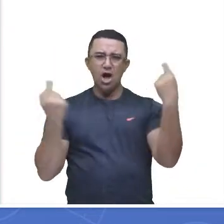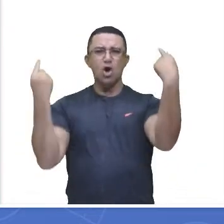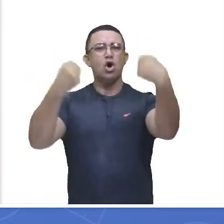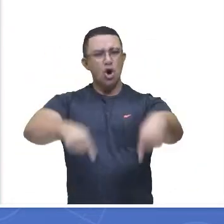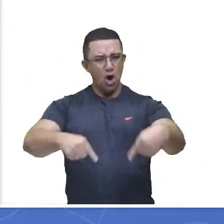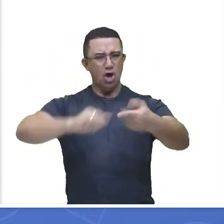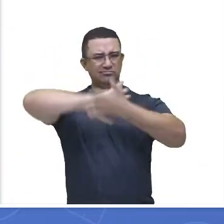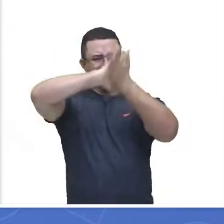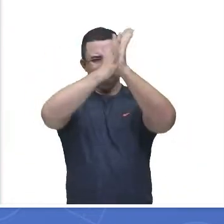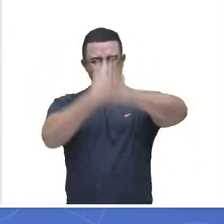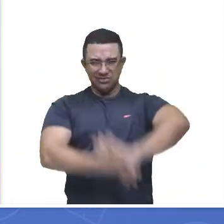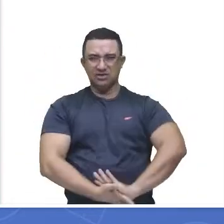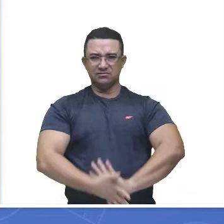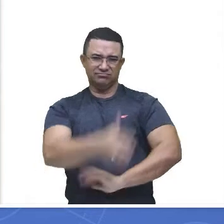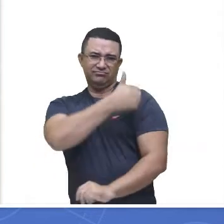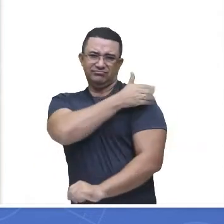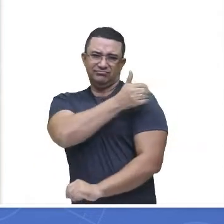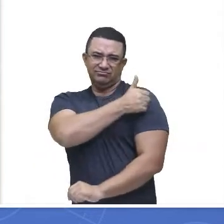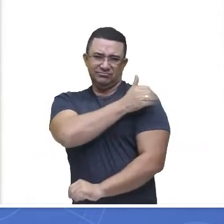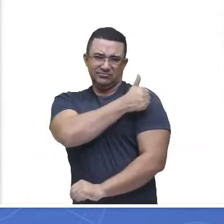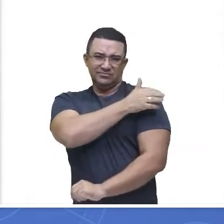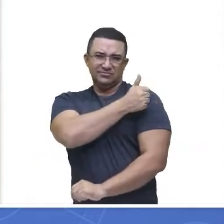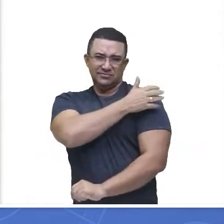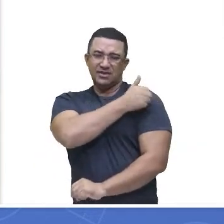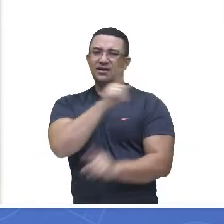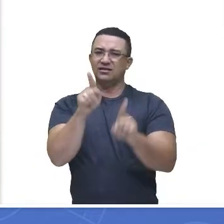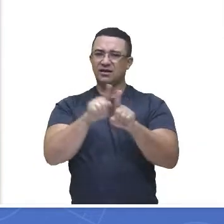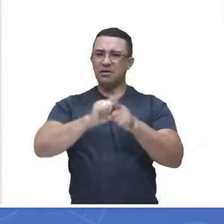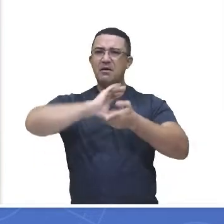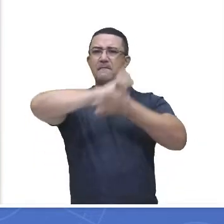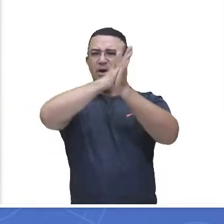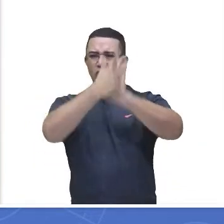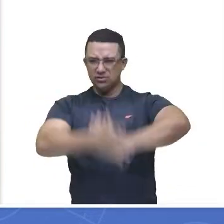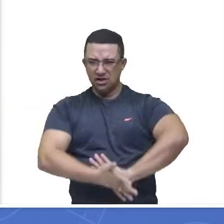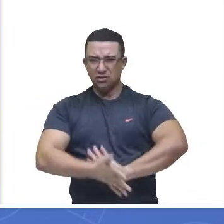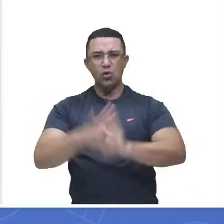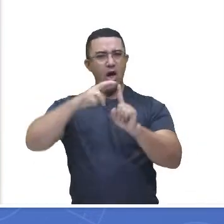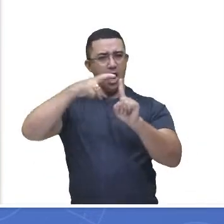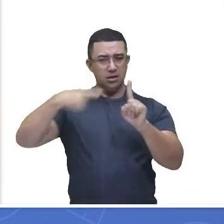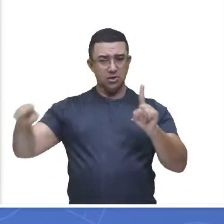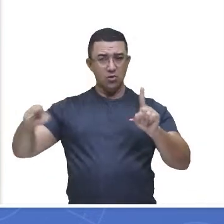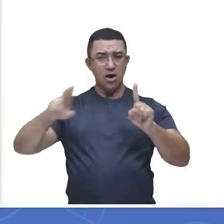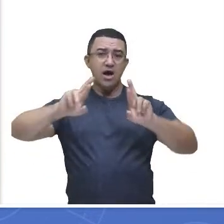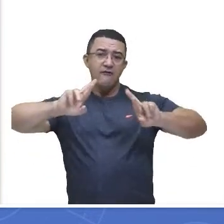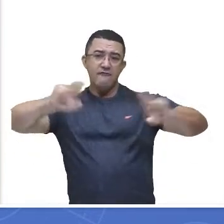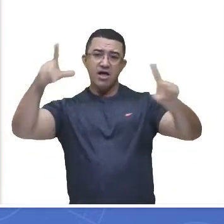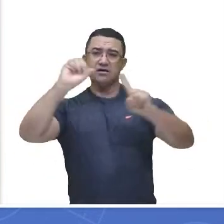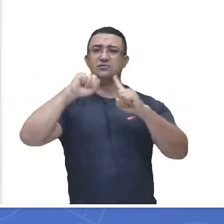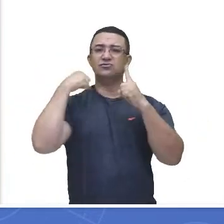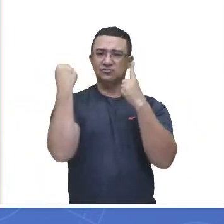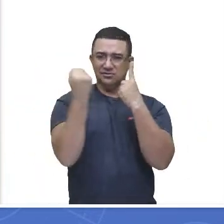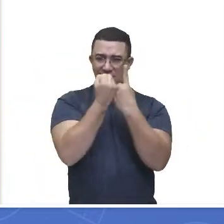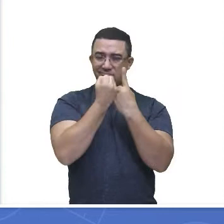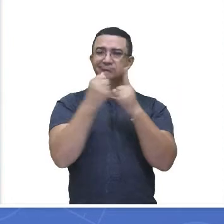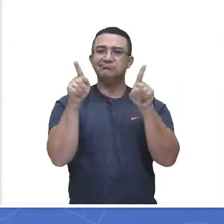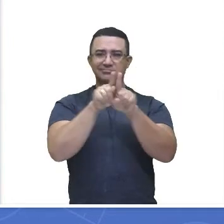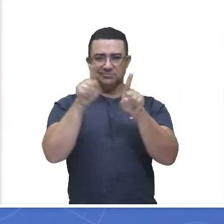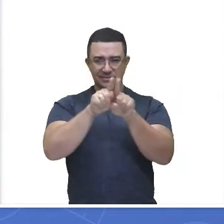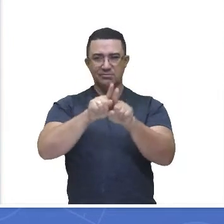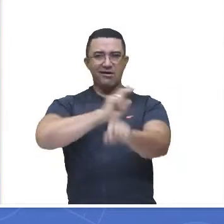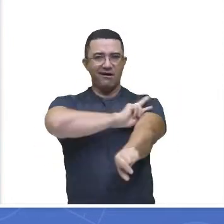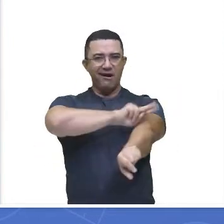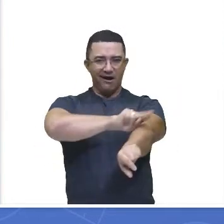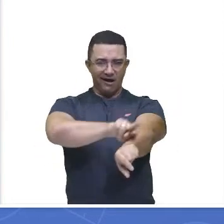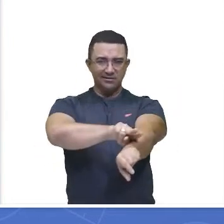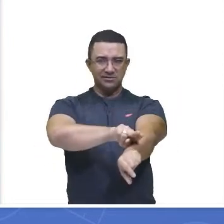o prejuízo, a intolerância religiosa e as diferenças sociais e raciais.